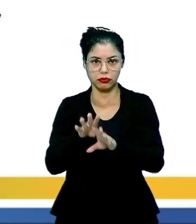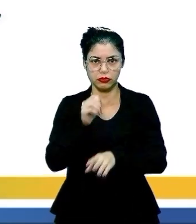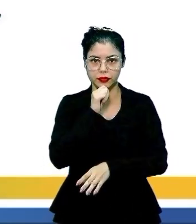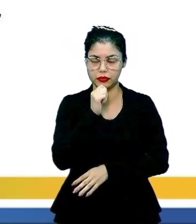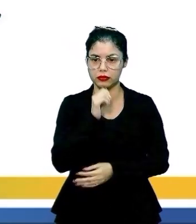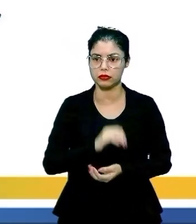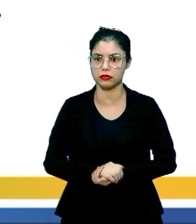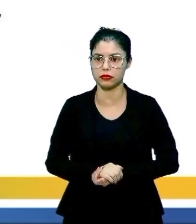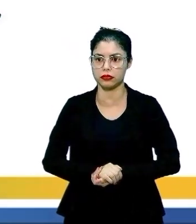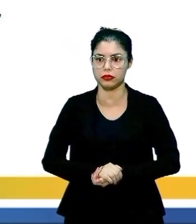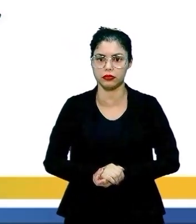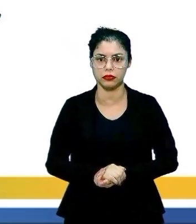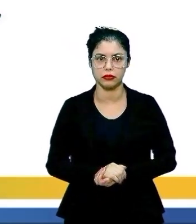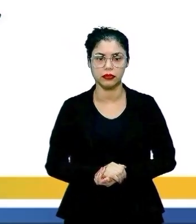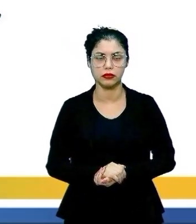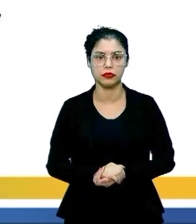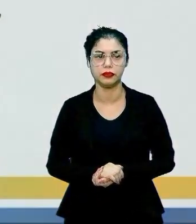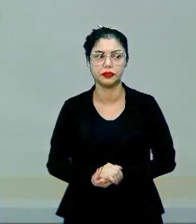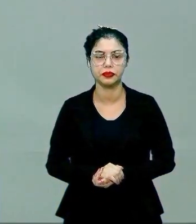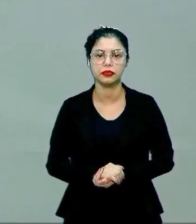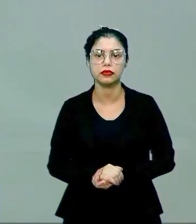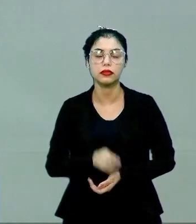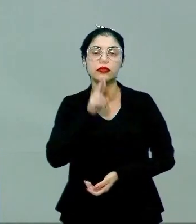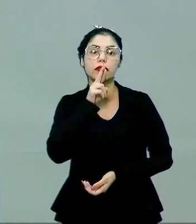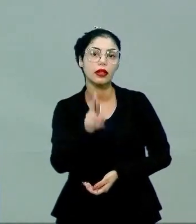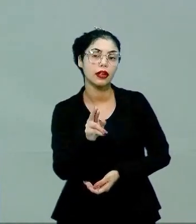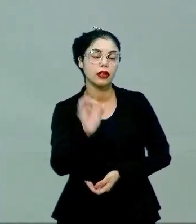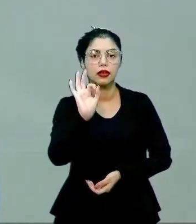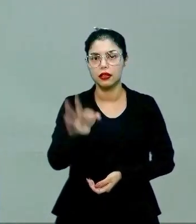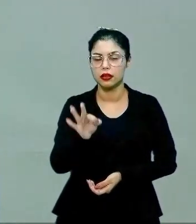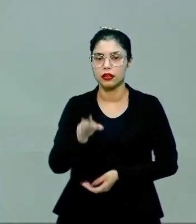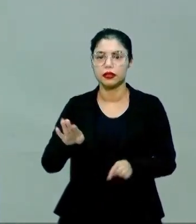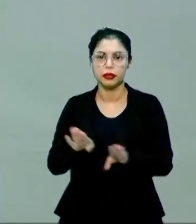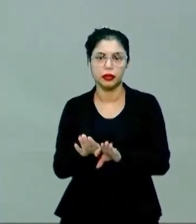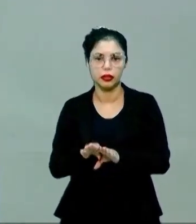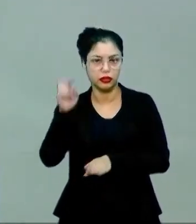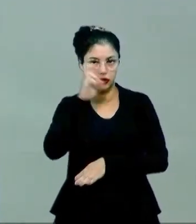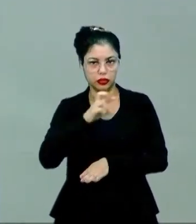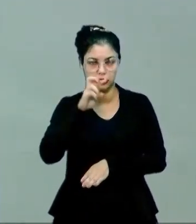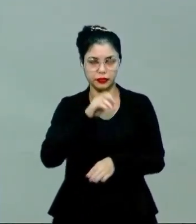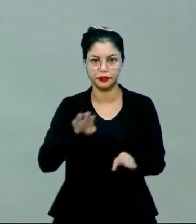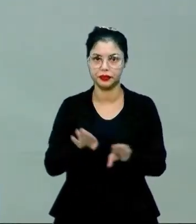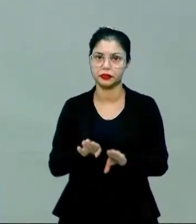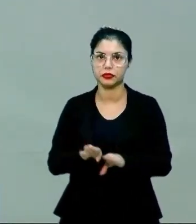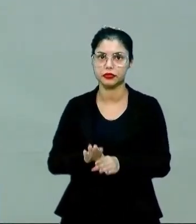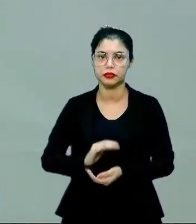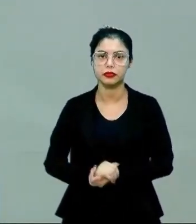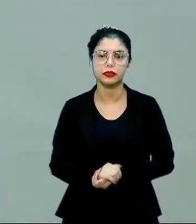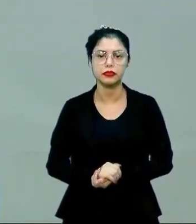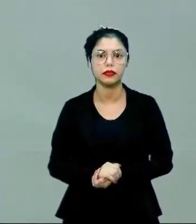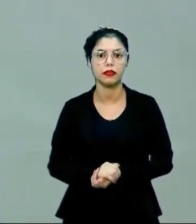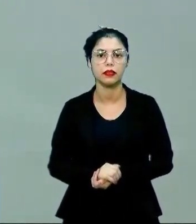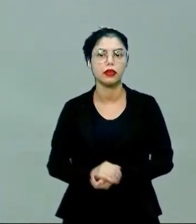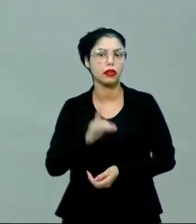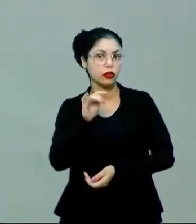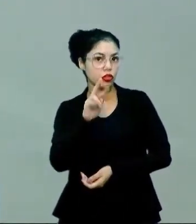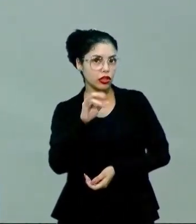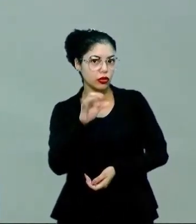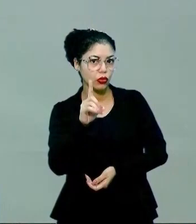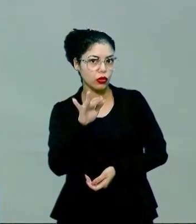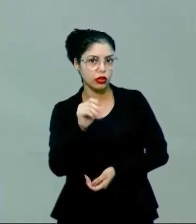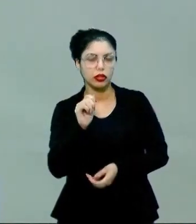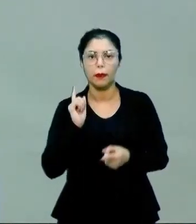no observador. Gente, eu vou colocar a resposta correta e quero analisar com vocês justamente os distratores,